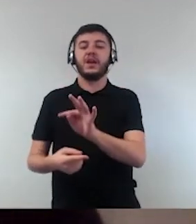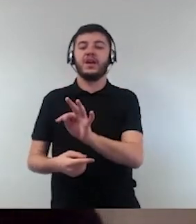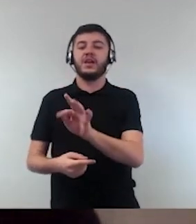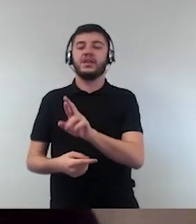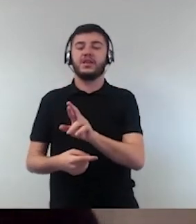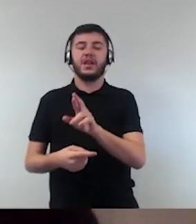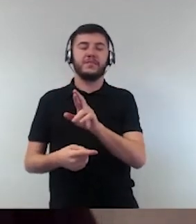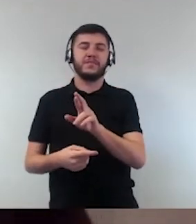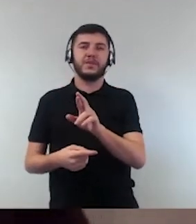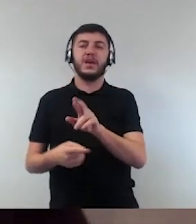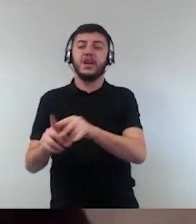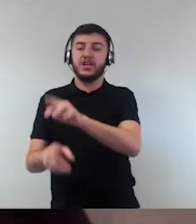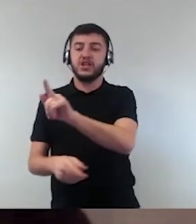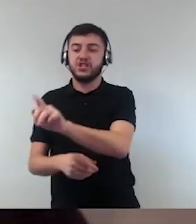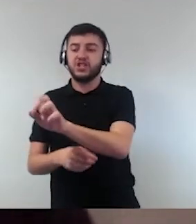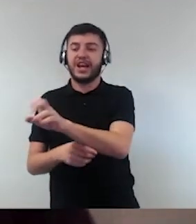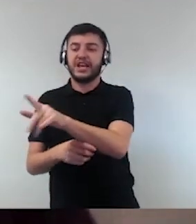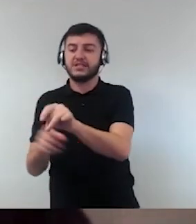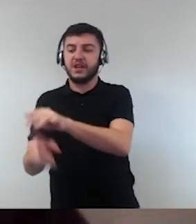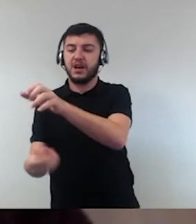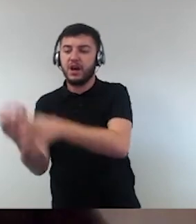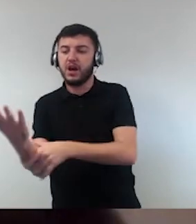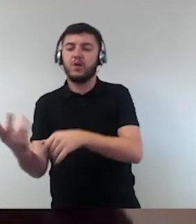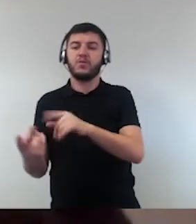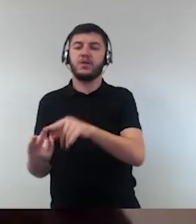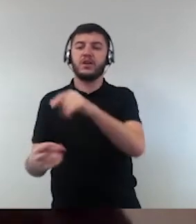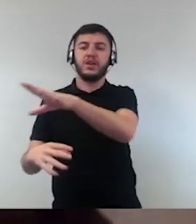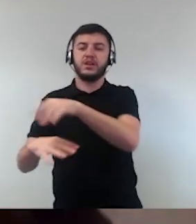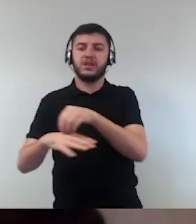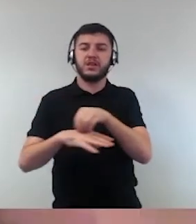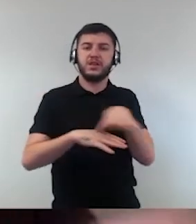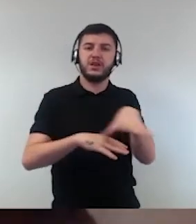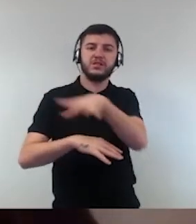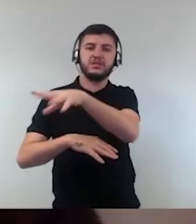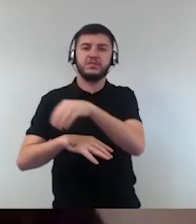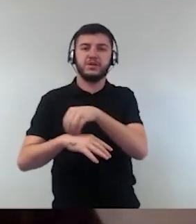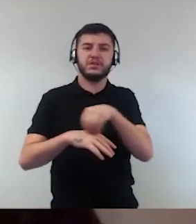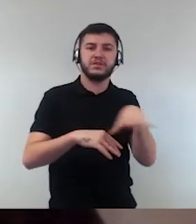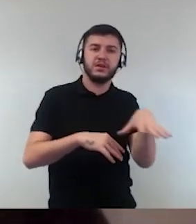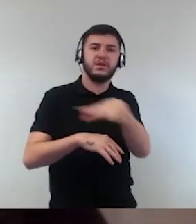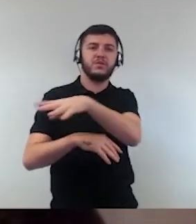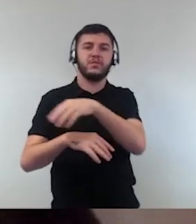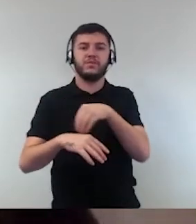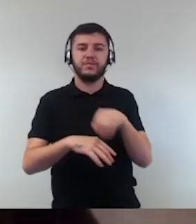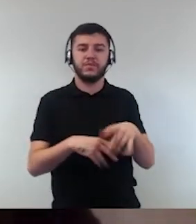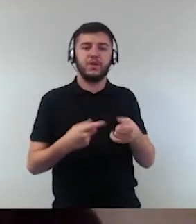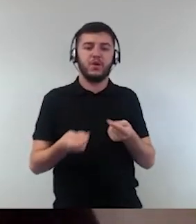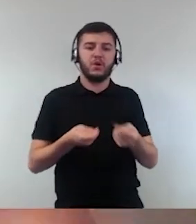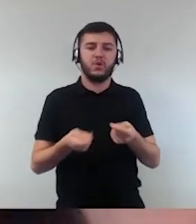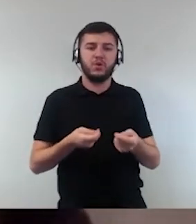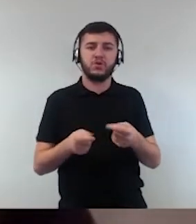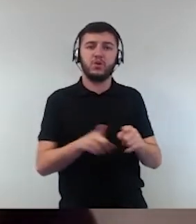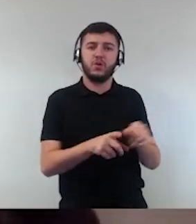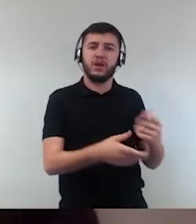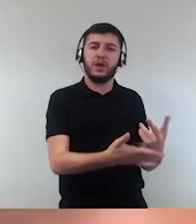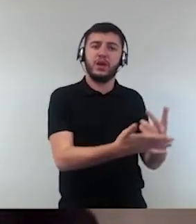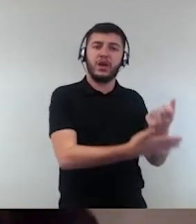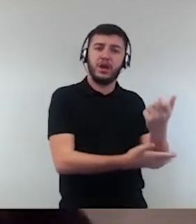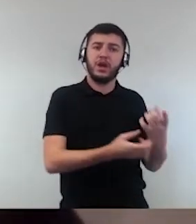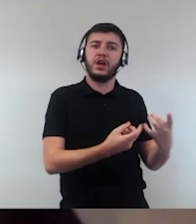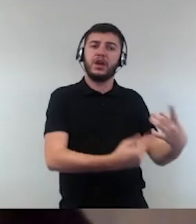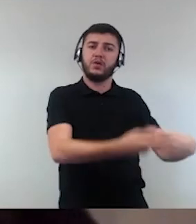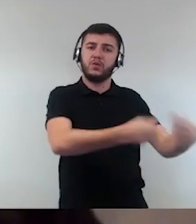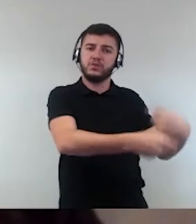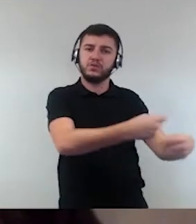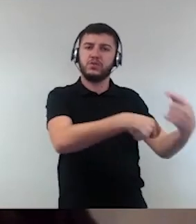consumo. Então, se você pegar aí, cada um tem seu interesse. Então, é óbvio que um ou outro vai ficar desaguardado, desguarnecido, ou se